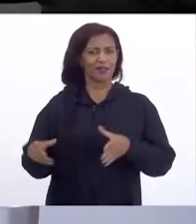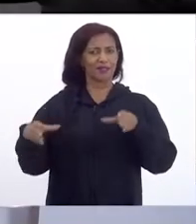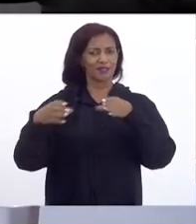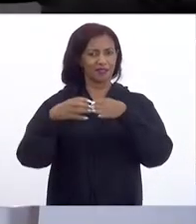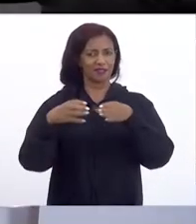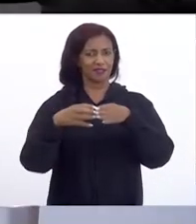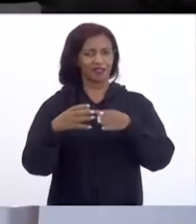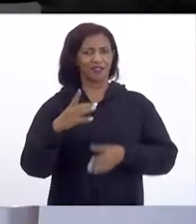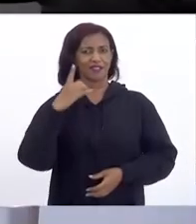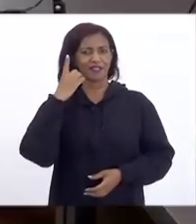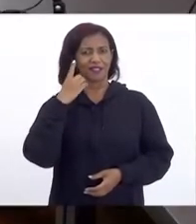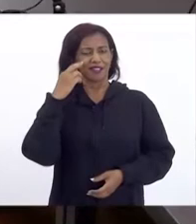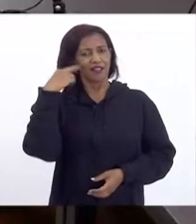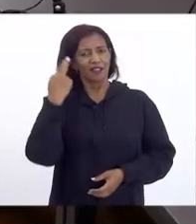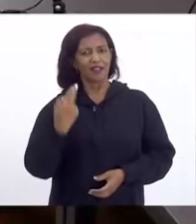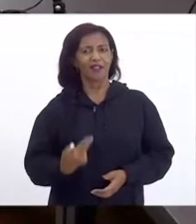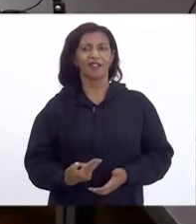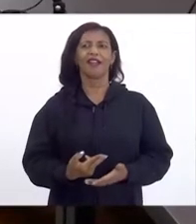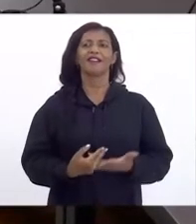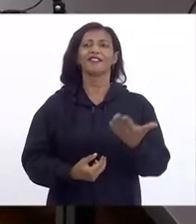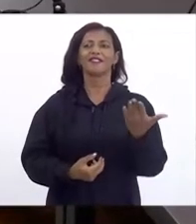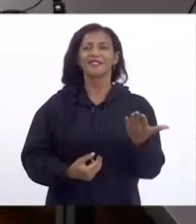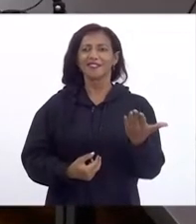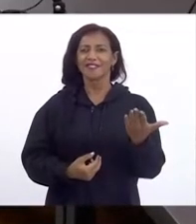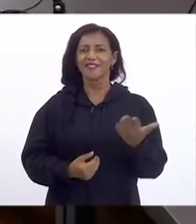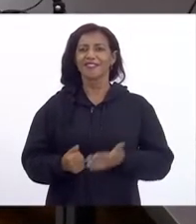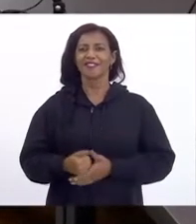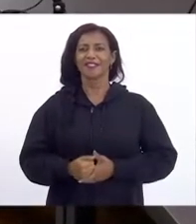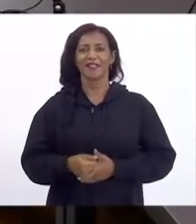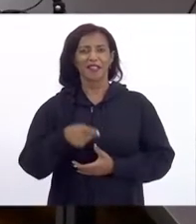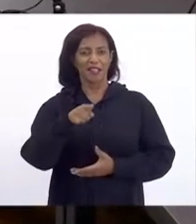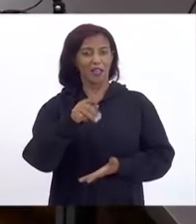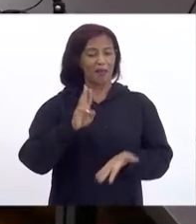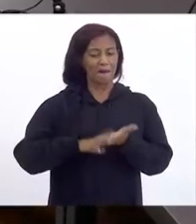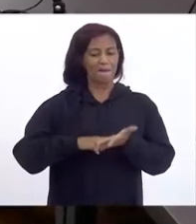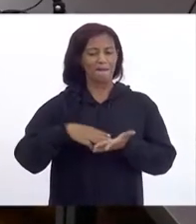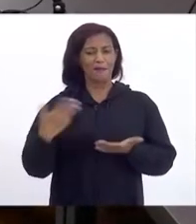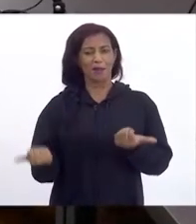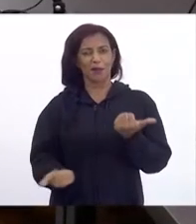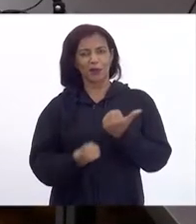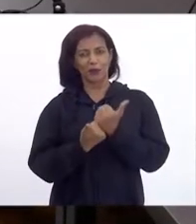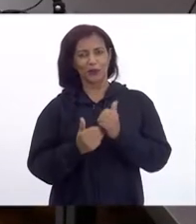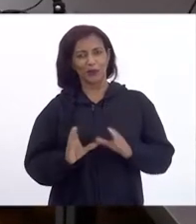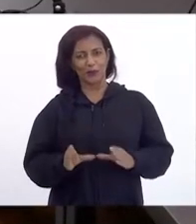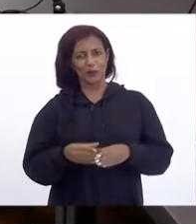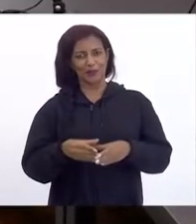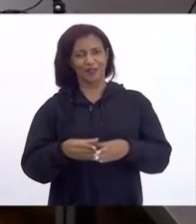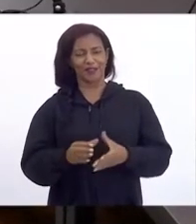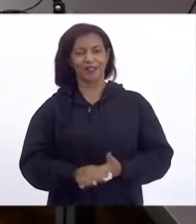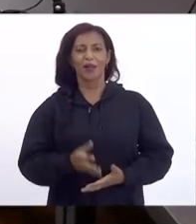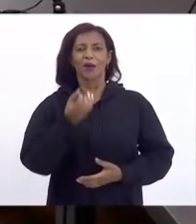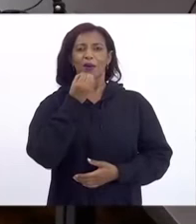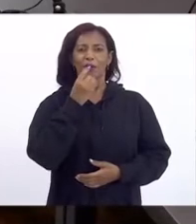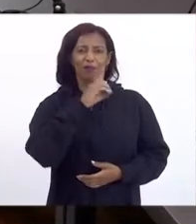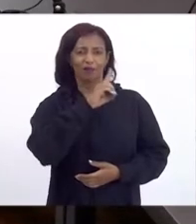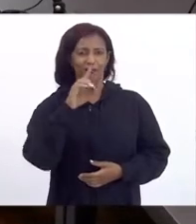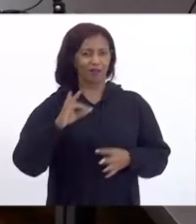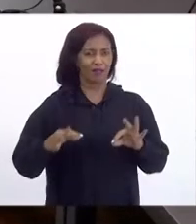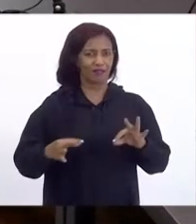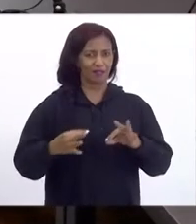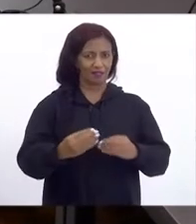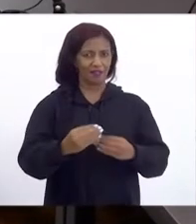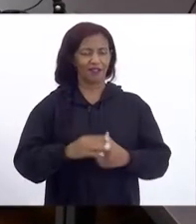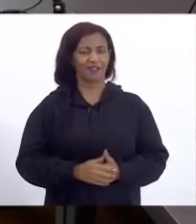comissão. Deputada Renata Souza, agora Vossa Excelência vota que a senhora é membro da subcomissão. Bom dia a todos.